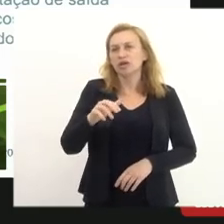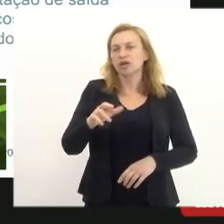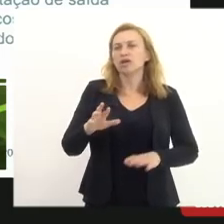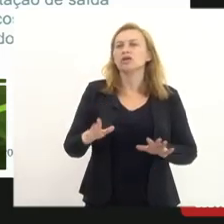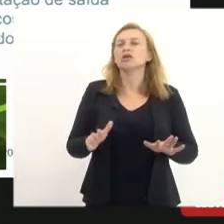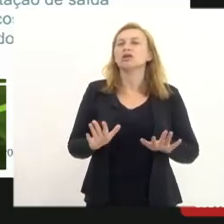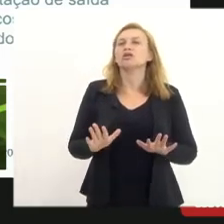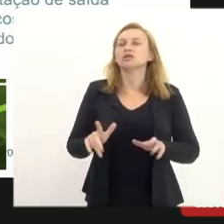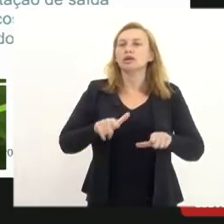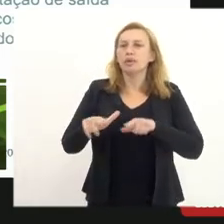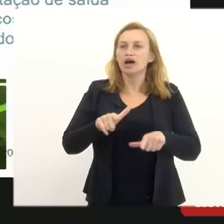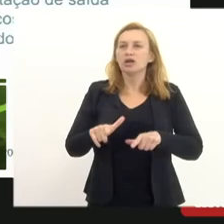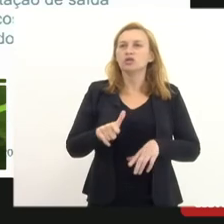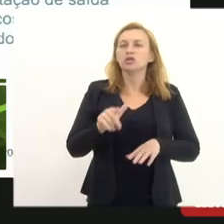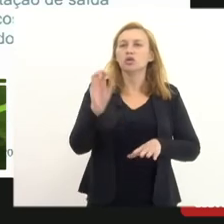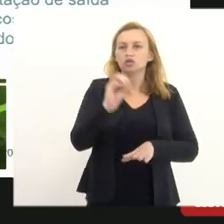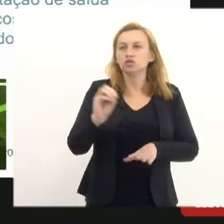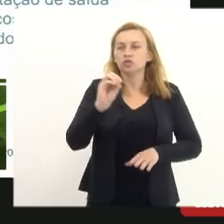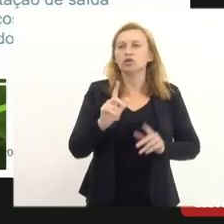ano,